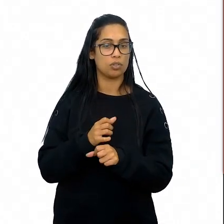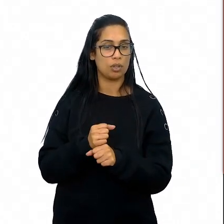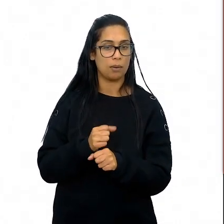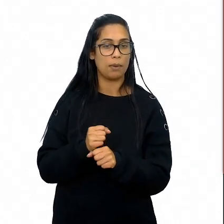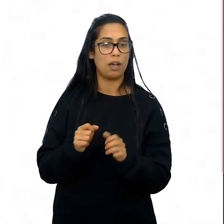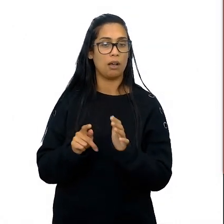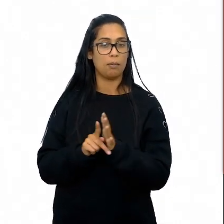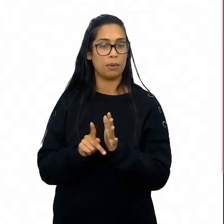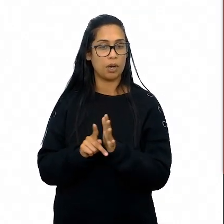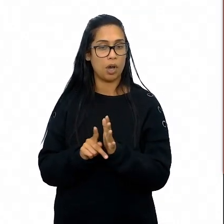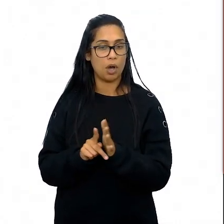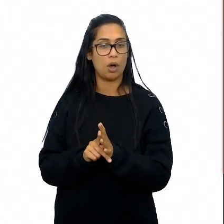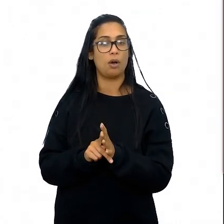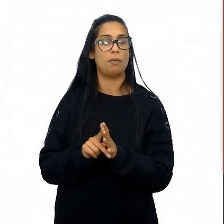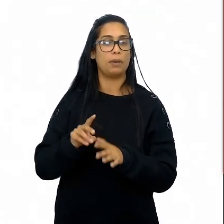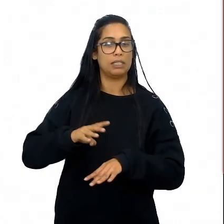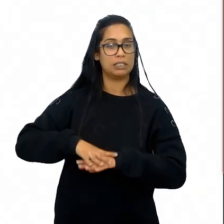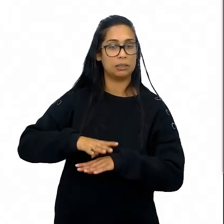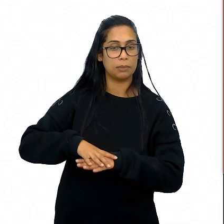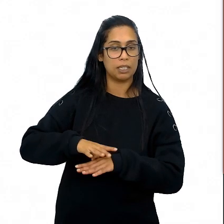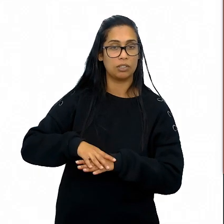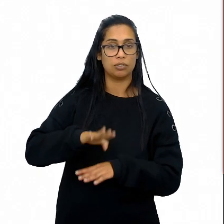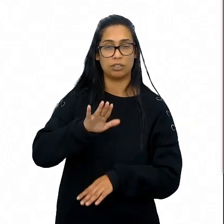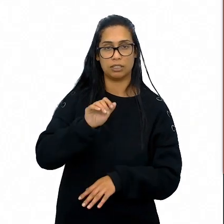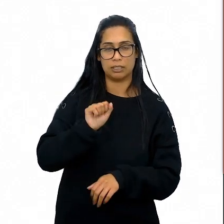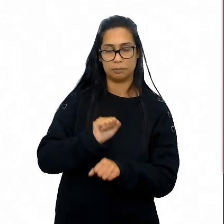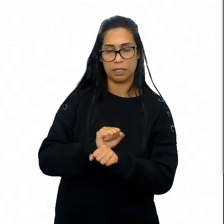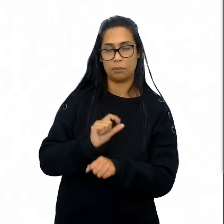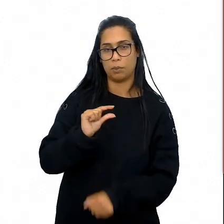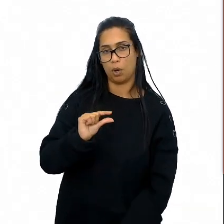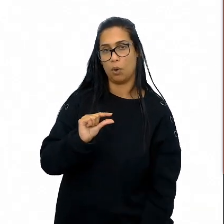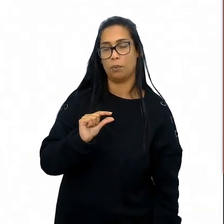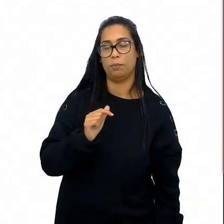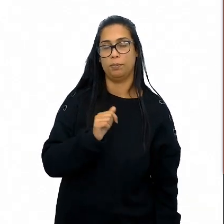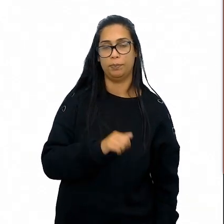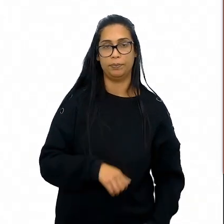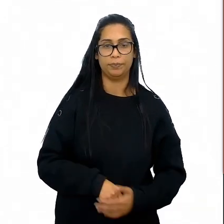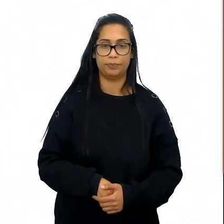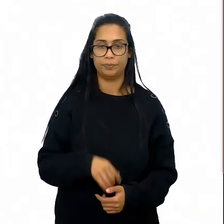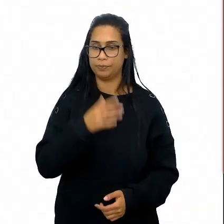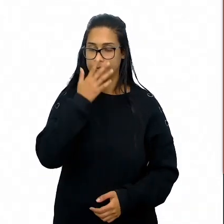fundamentais comprimento ao instante por favor